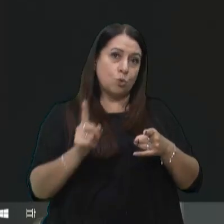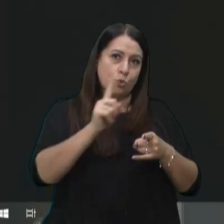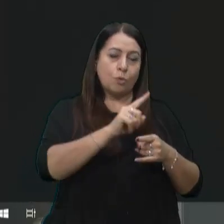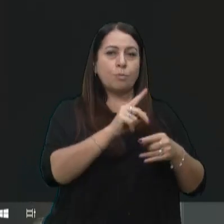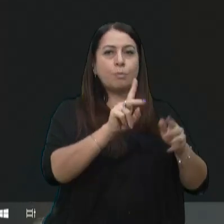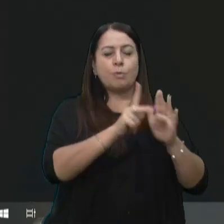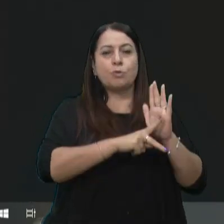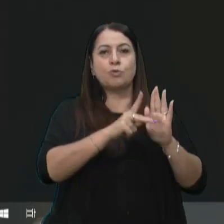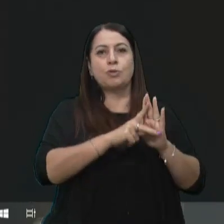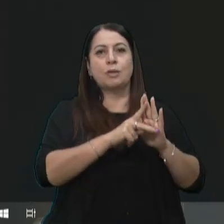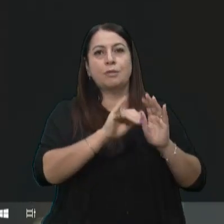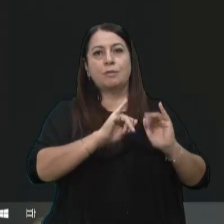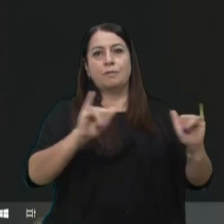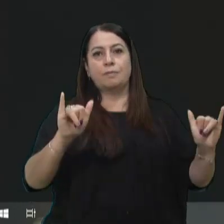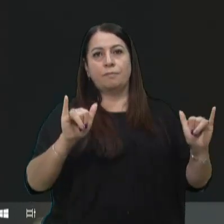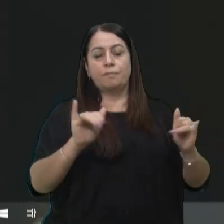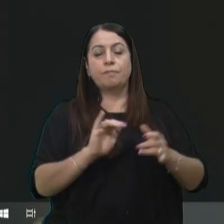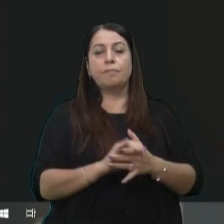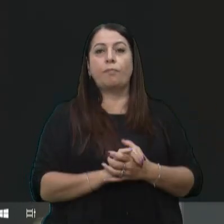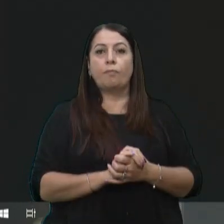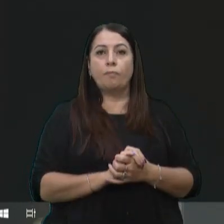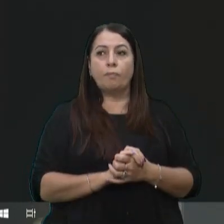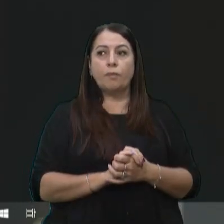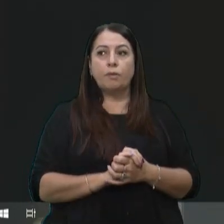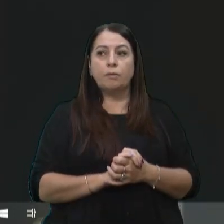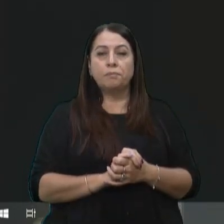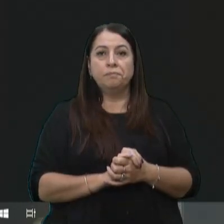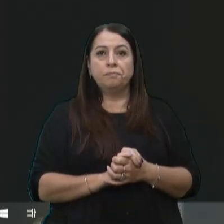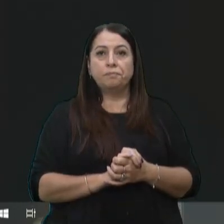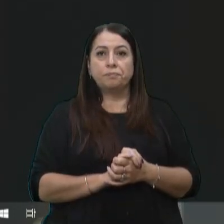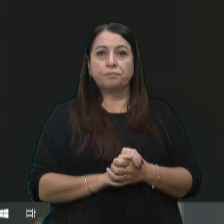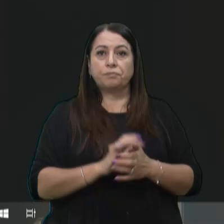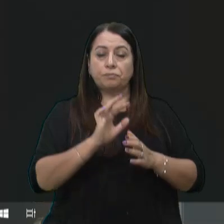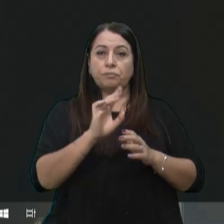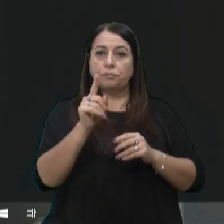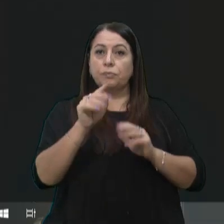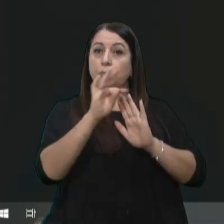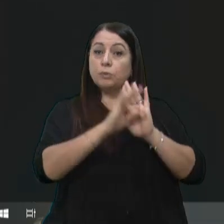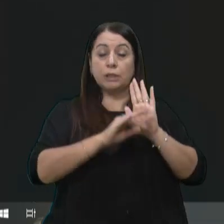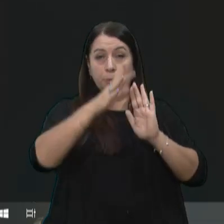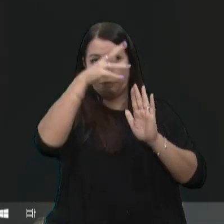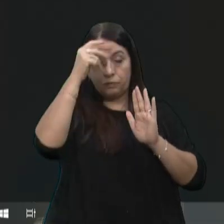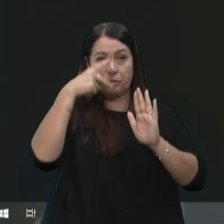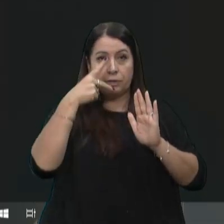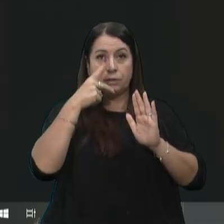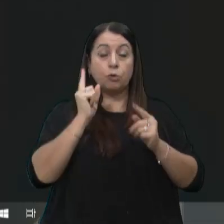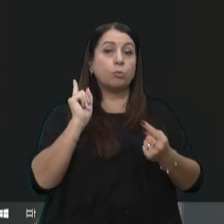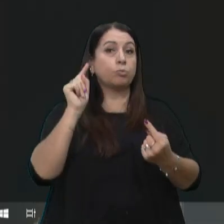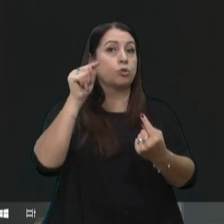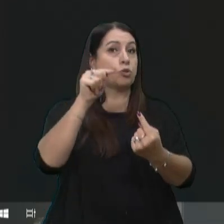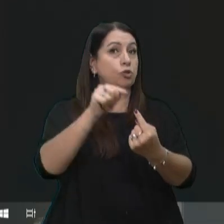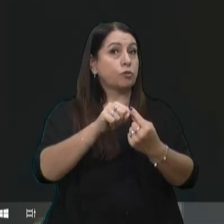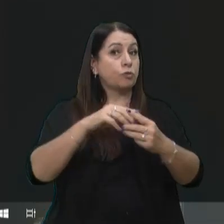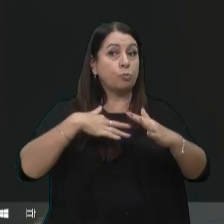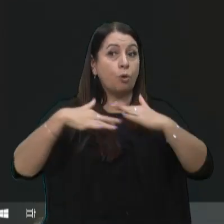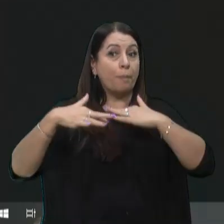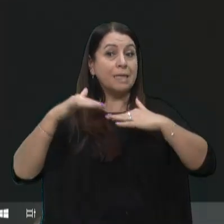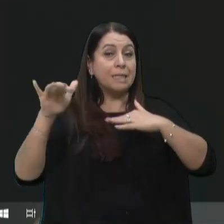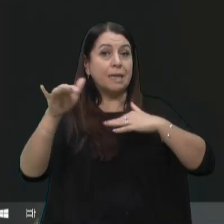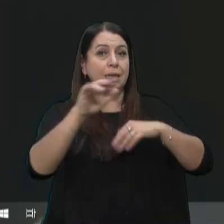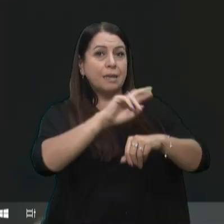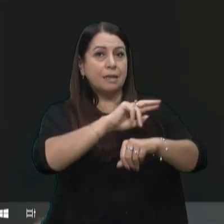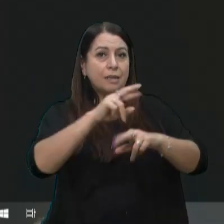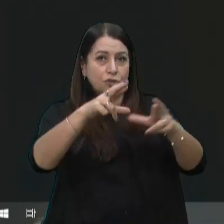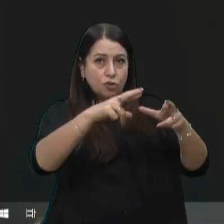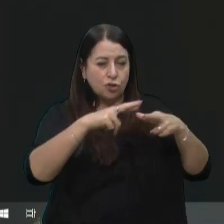ao projeto levado a público o texto da prefeitura diz o seguinte o objetivo foi mobilizar a região pela